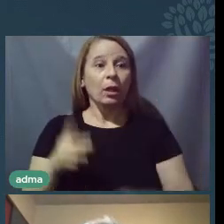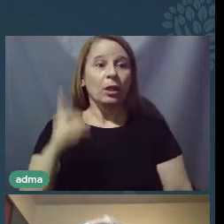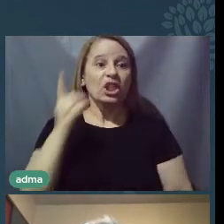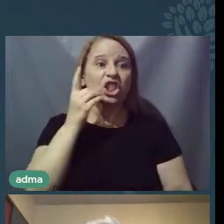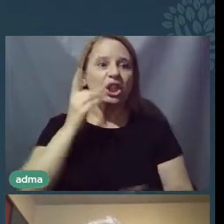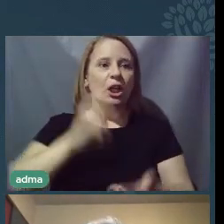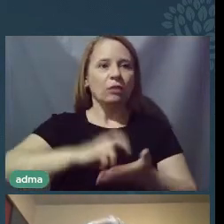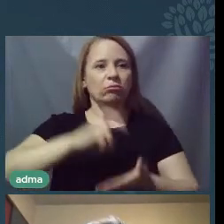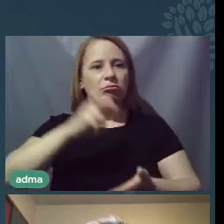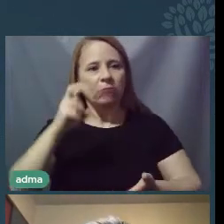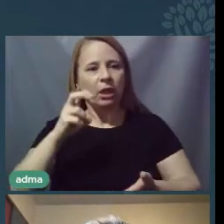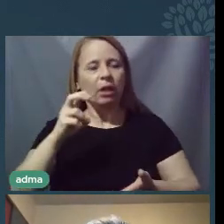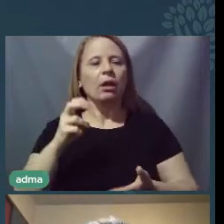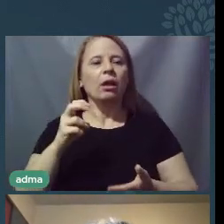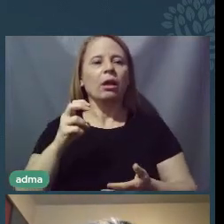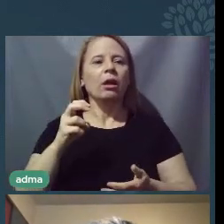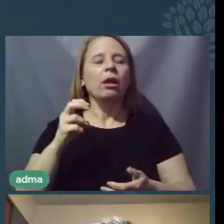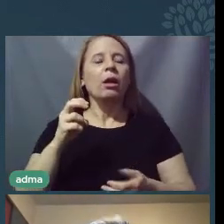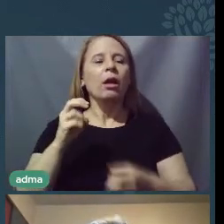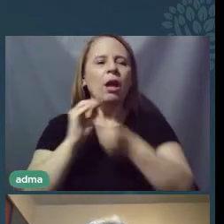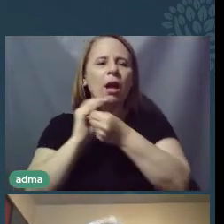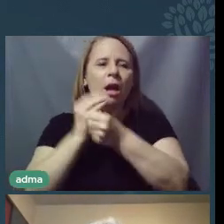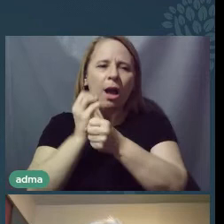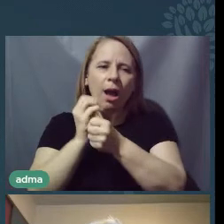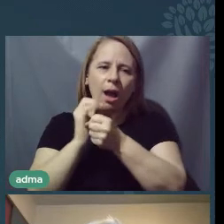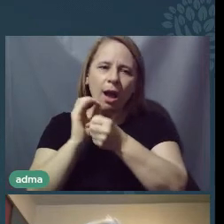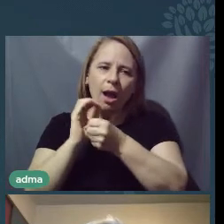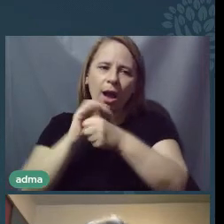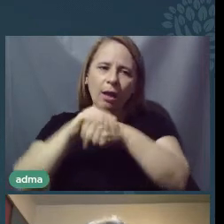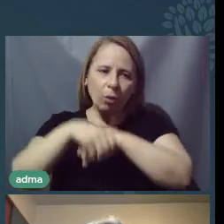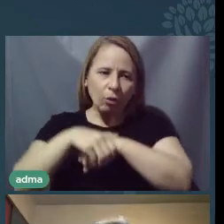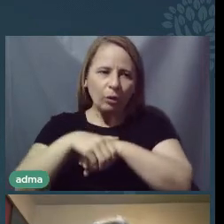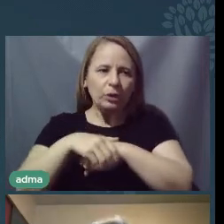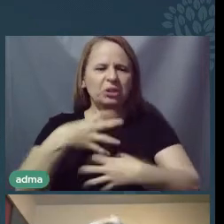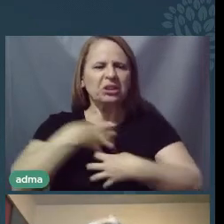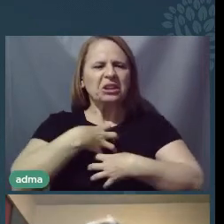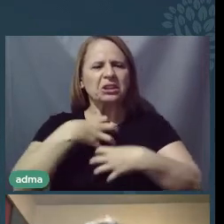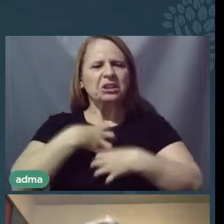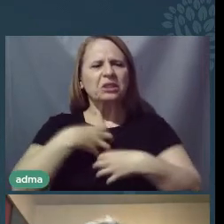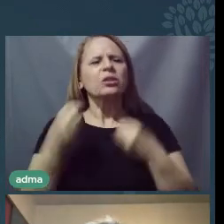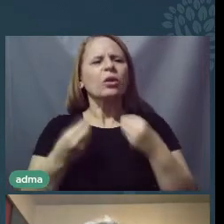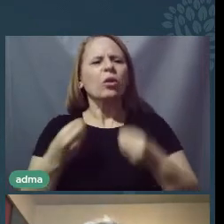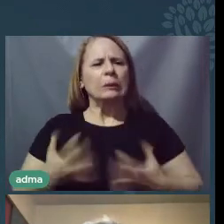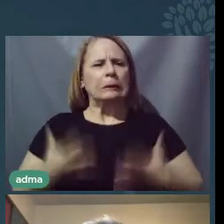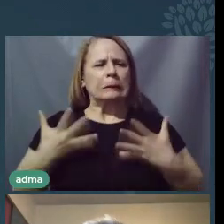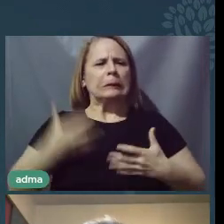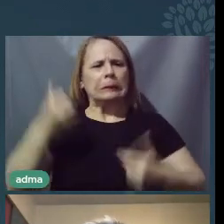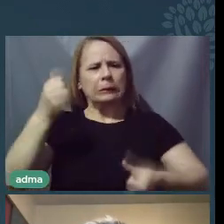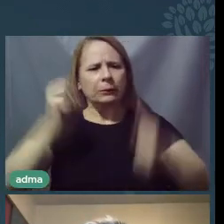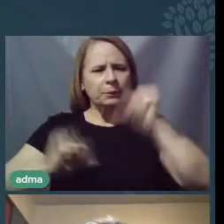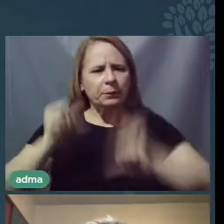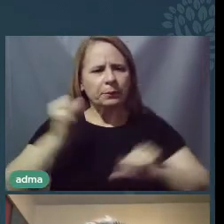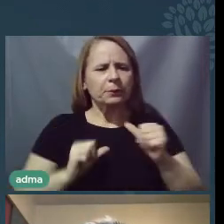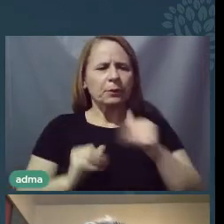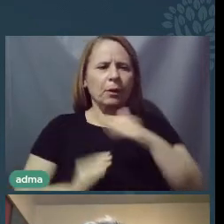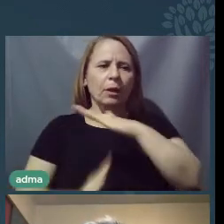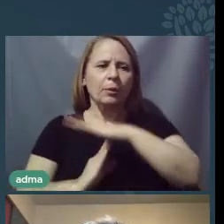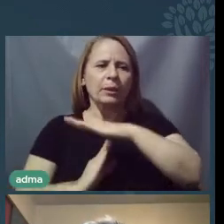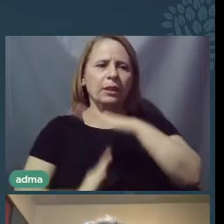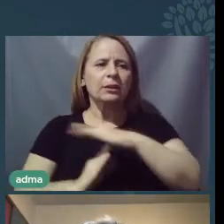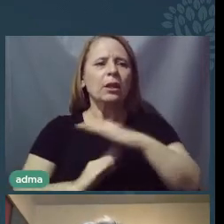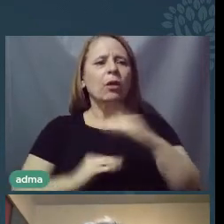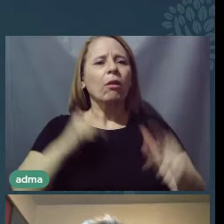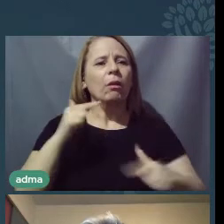diurnos, matinais, sintomas noturnos, como já foi comentado, exacerbações ou crises, limitação das